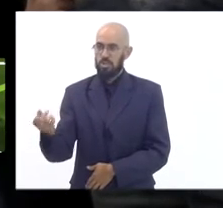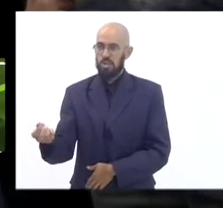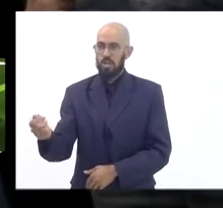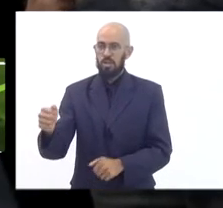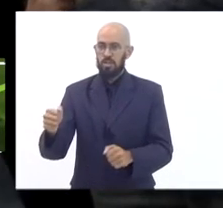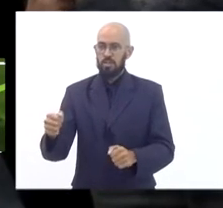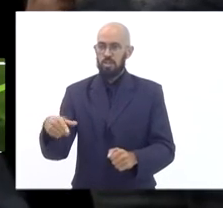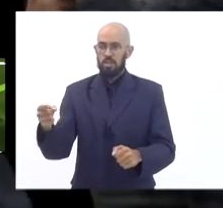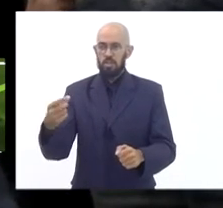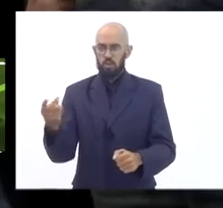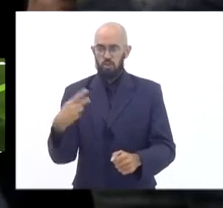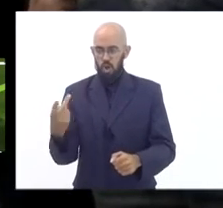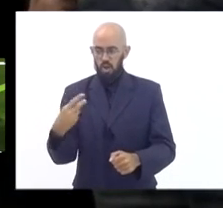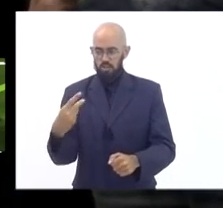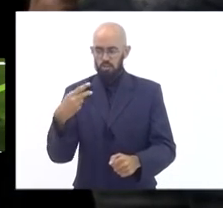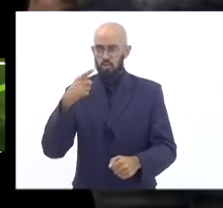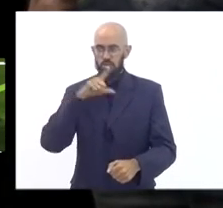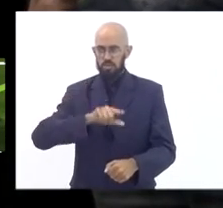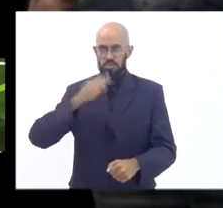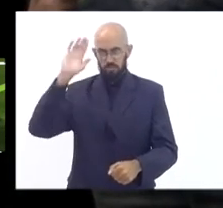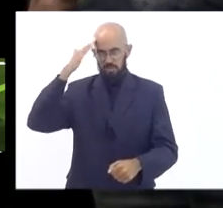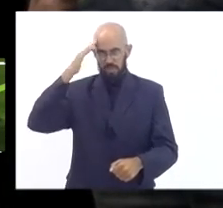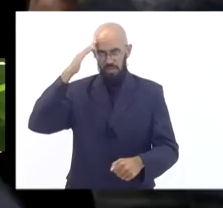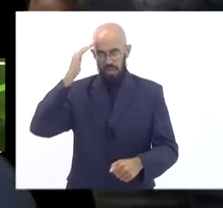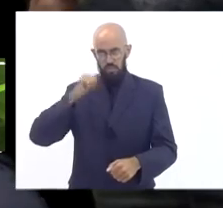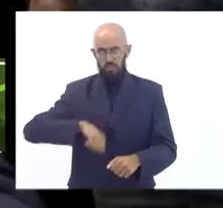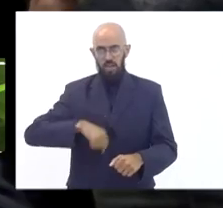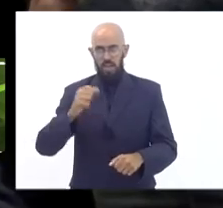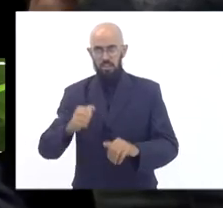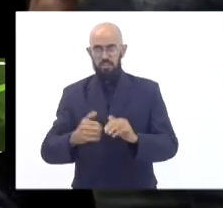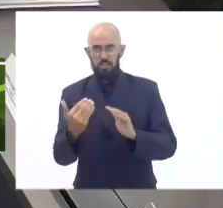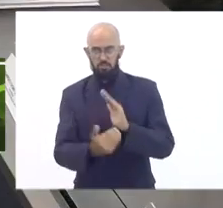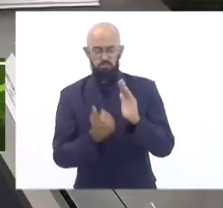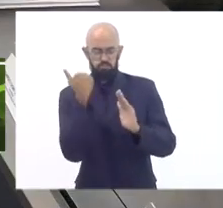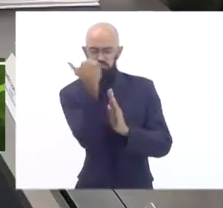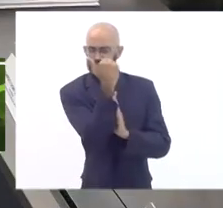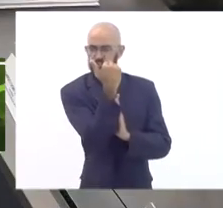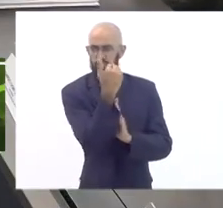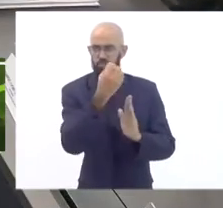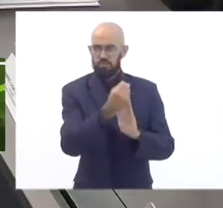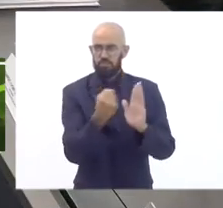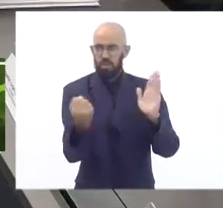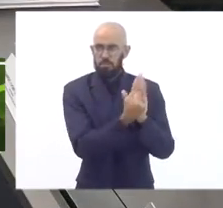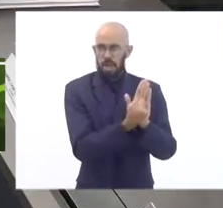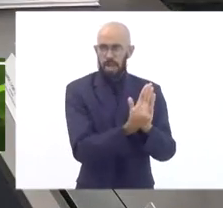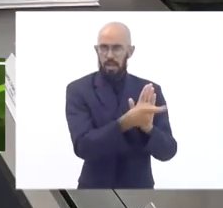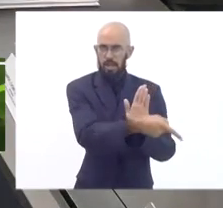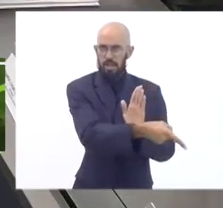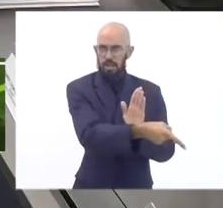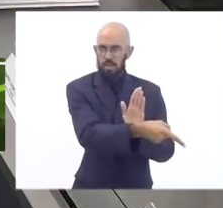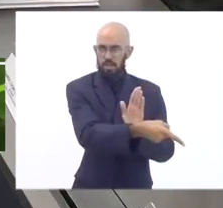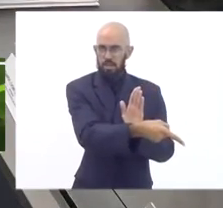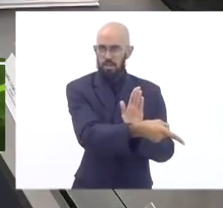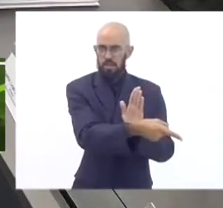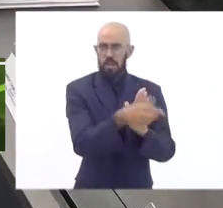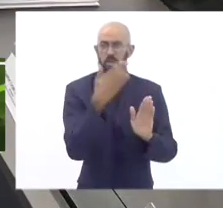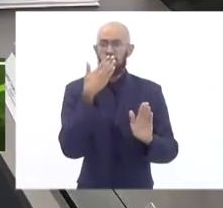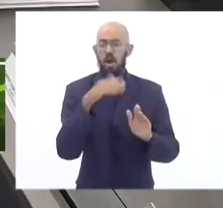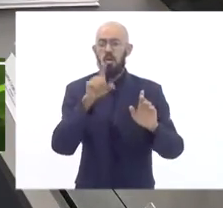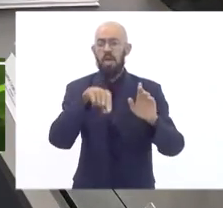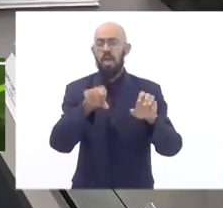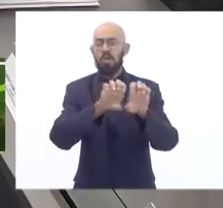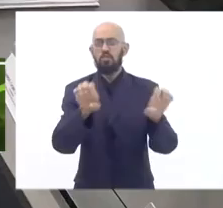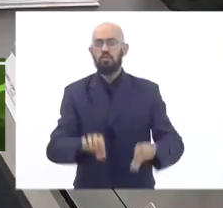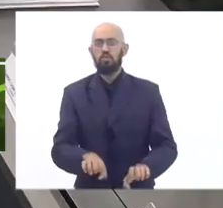pudesse entender e que ficasse de legado dessa CPI, tal qual eu farei em relação à Genersa. Qual a estrutura da Getransp?